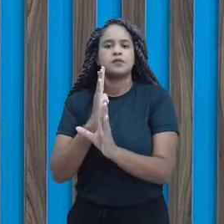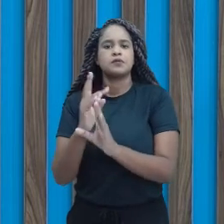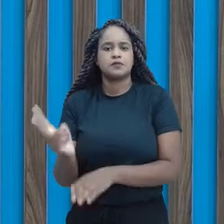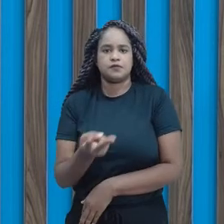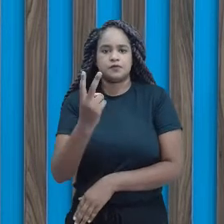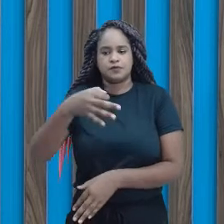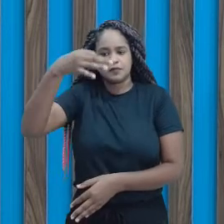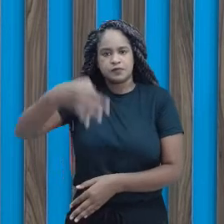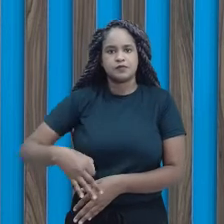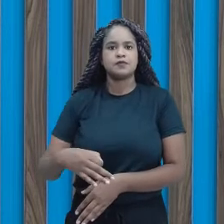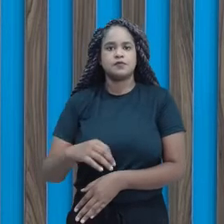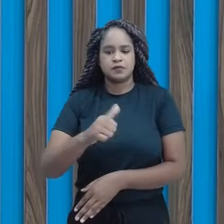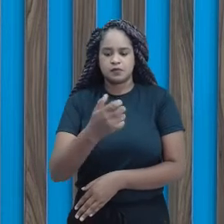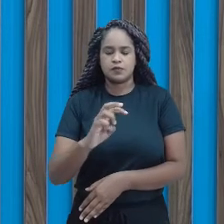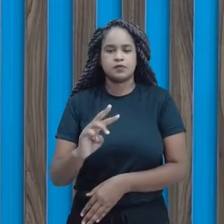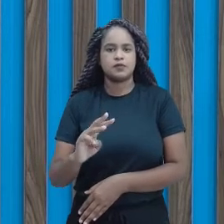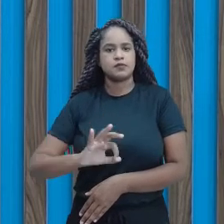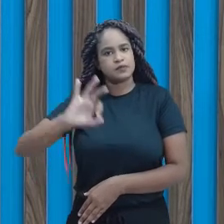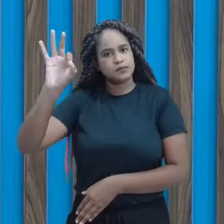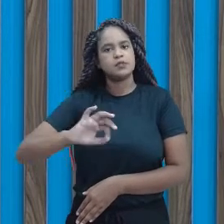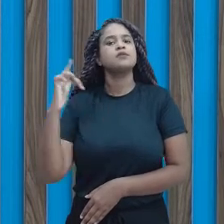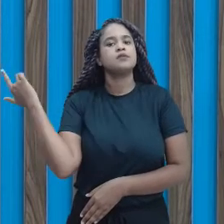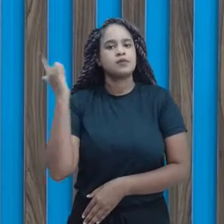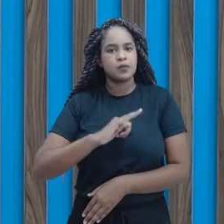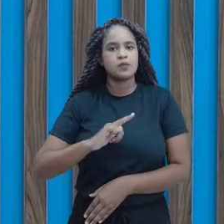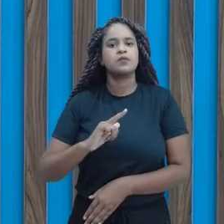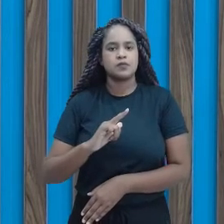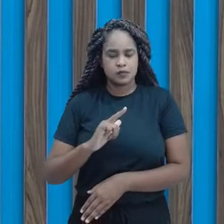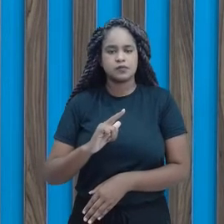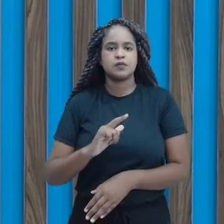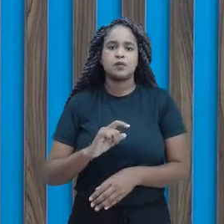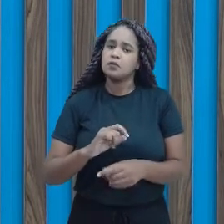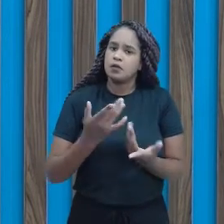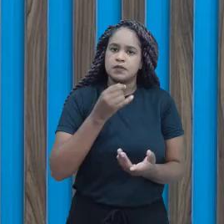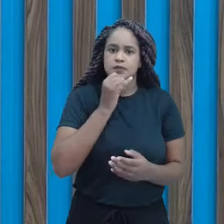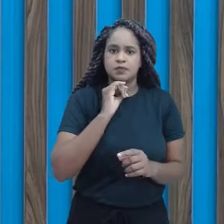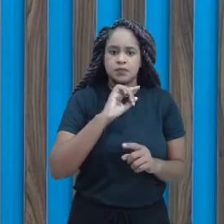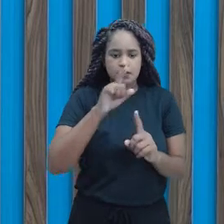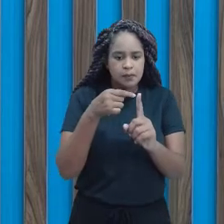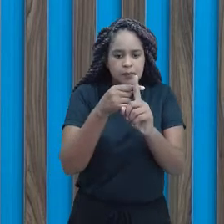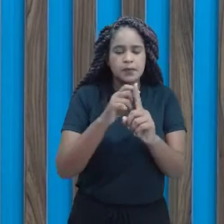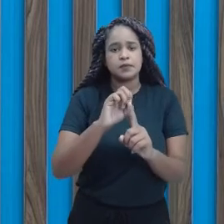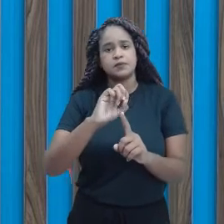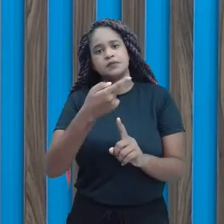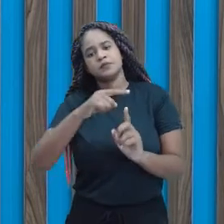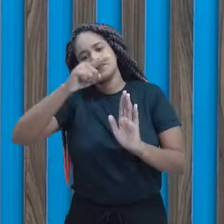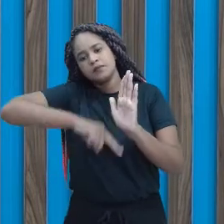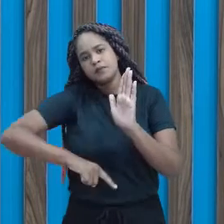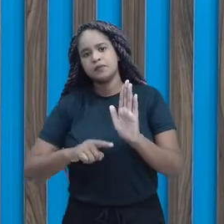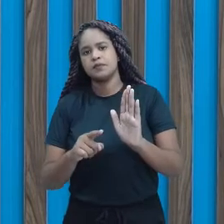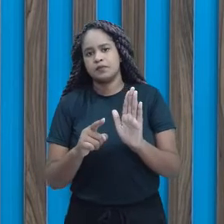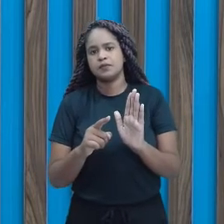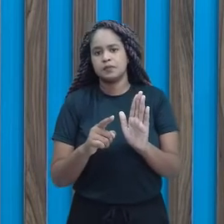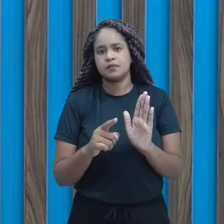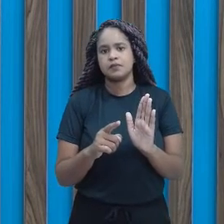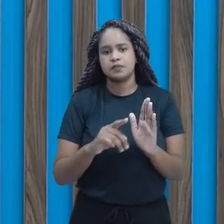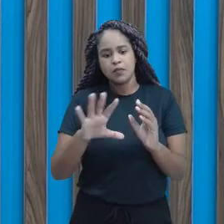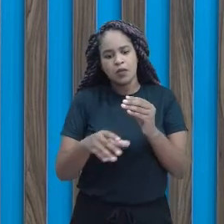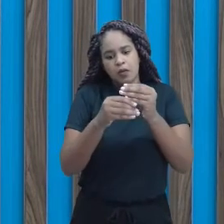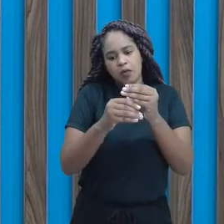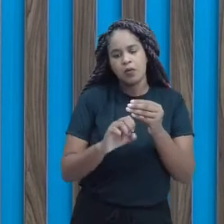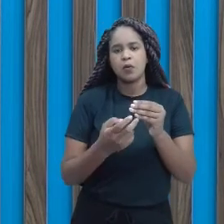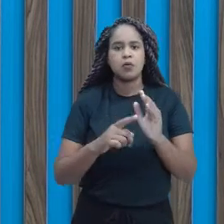valor real aí dos 13% aí de aumento ou de desconto, certo? Que vai ser acrescido ou vai